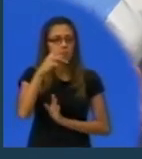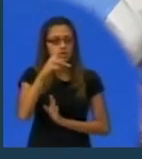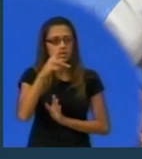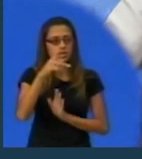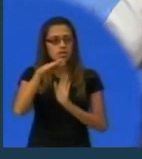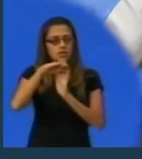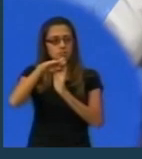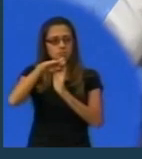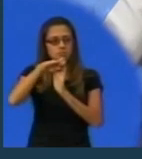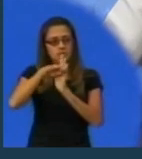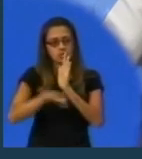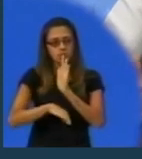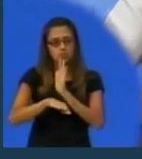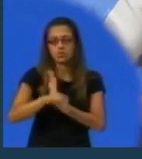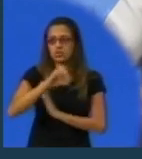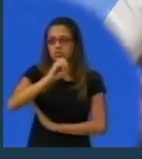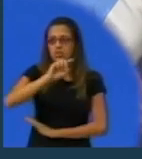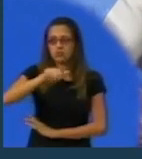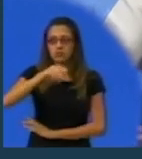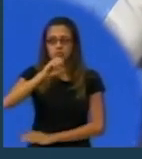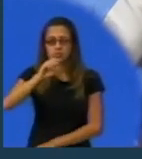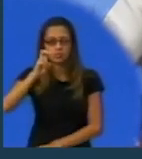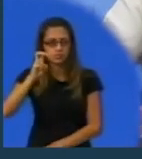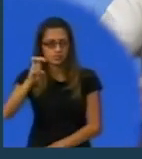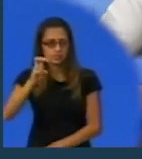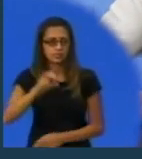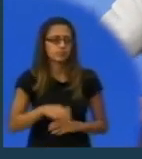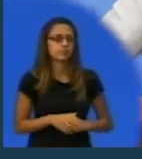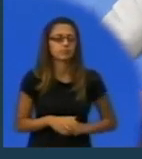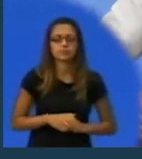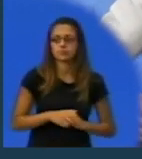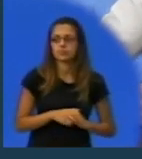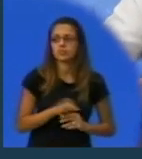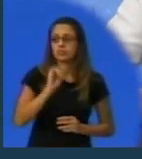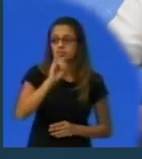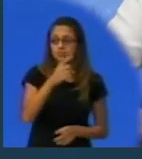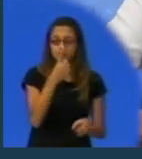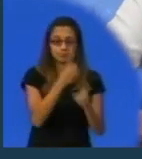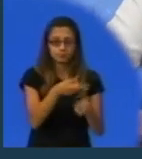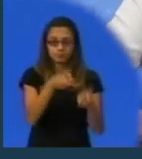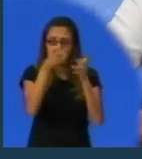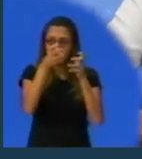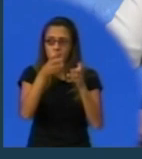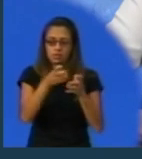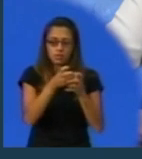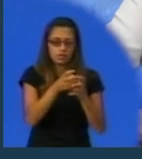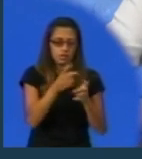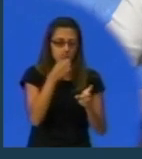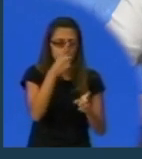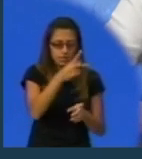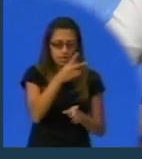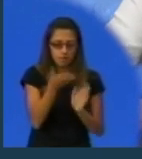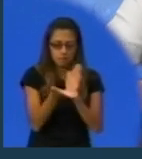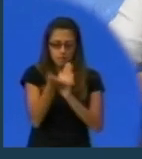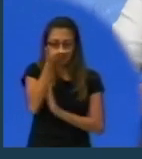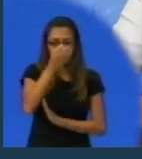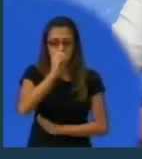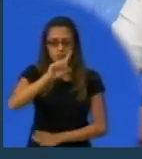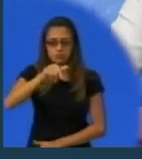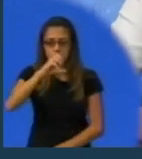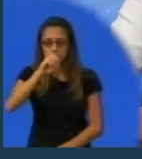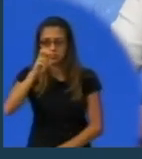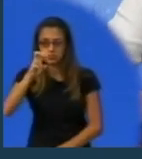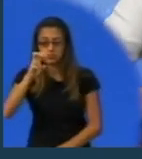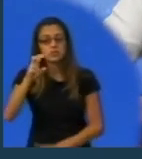que 0,05. 0,05. Então, se você encontrar um P maior que 0,05, significa que o dado